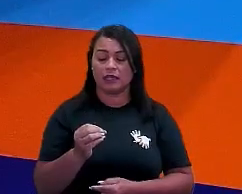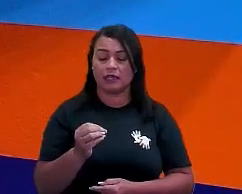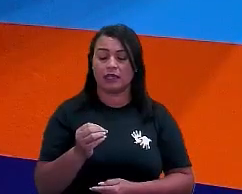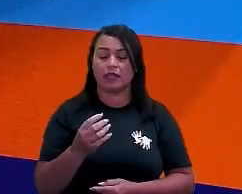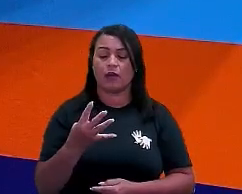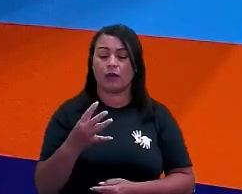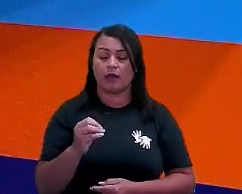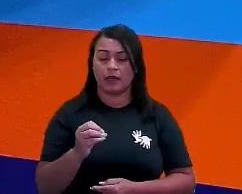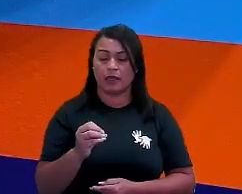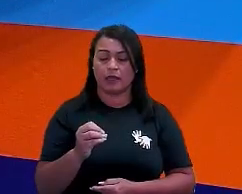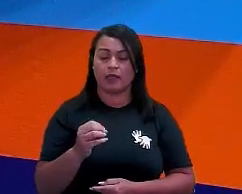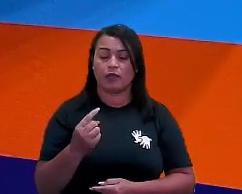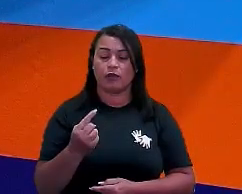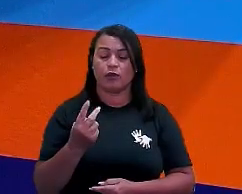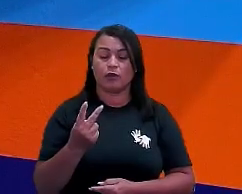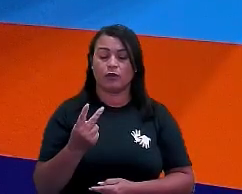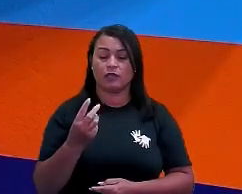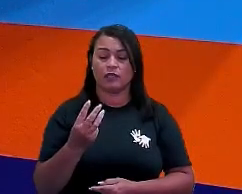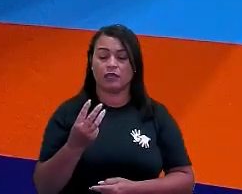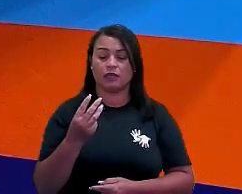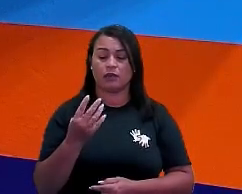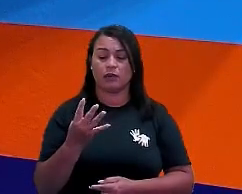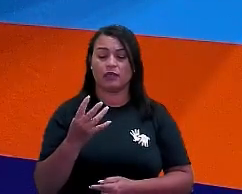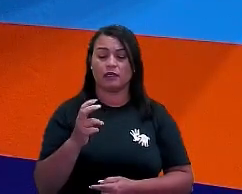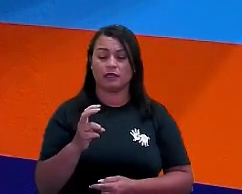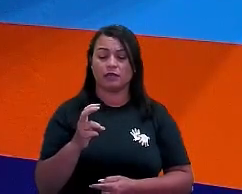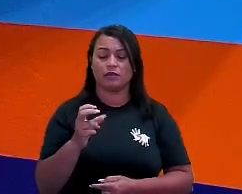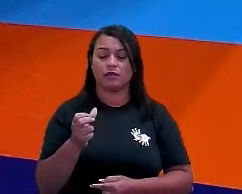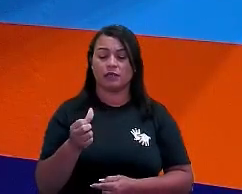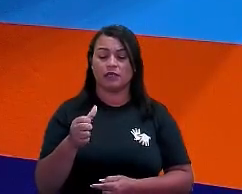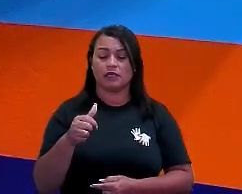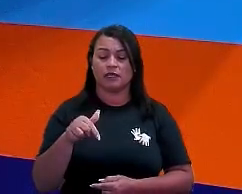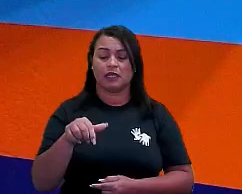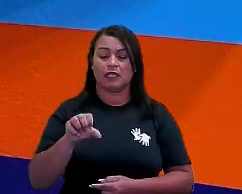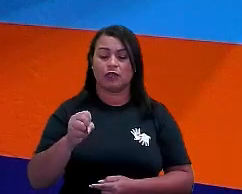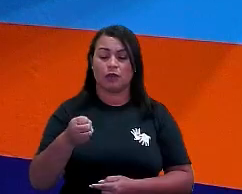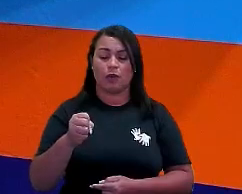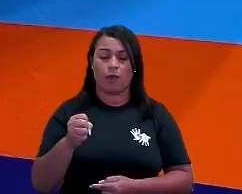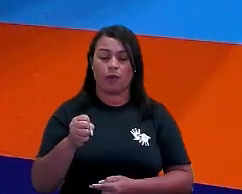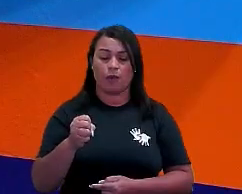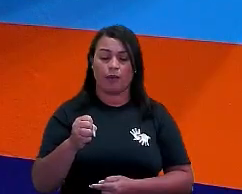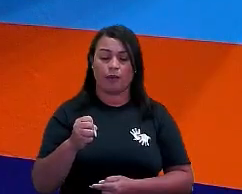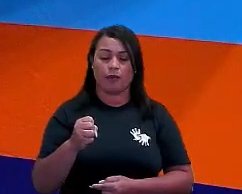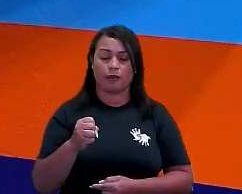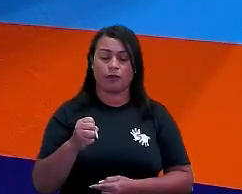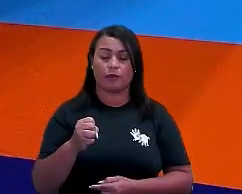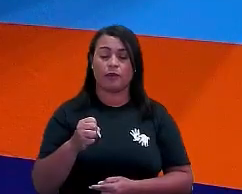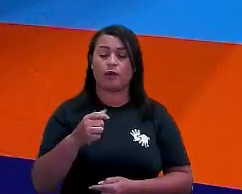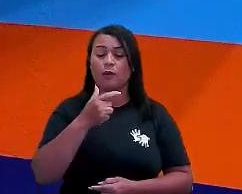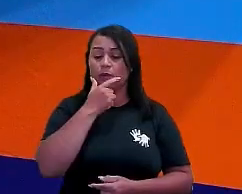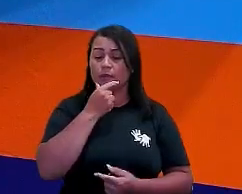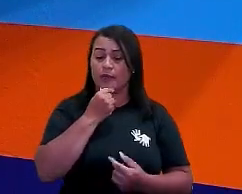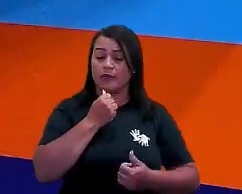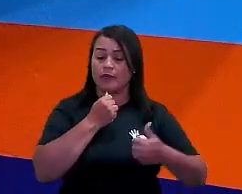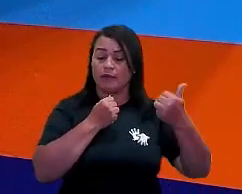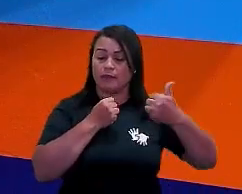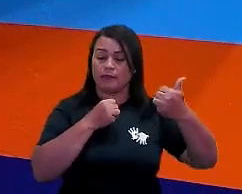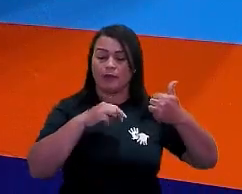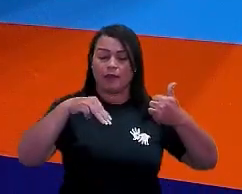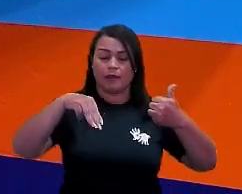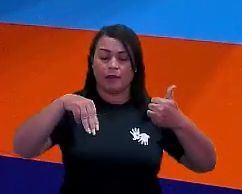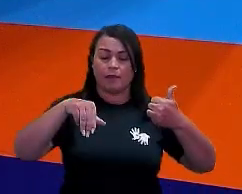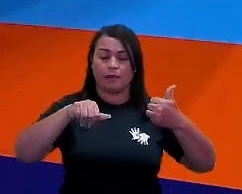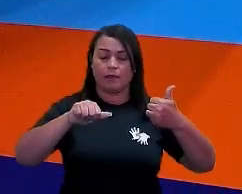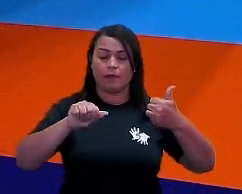41, 42, 43, 44, 45, 46, 47, 48. Então, Marcos, que é essa criança aqui,